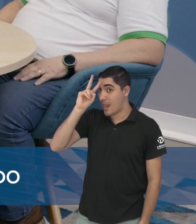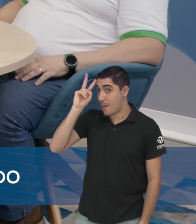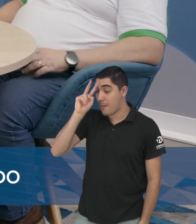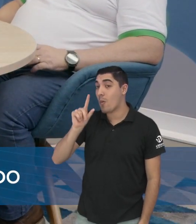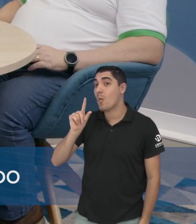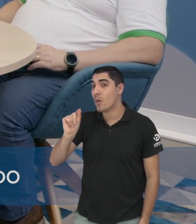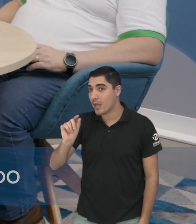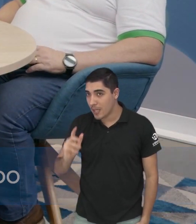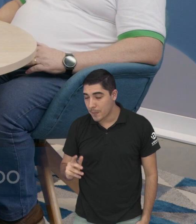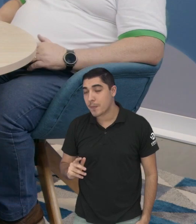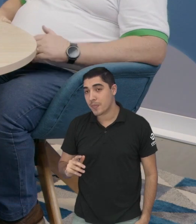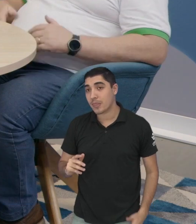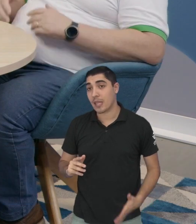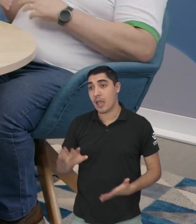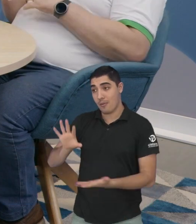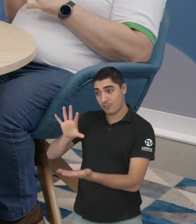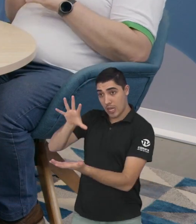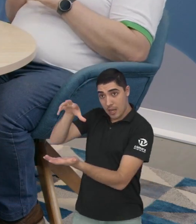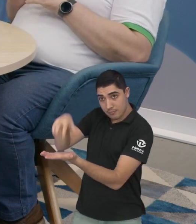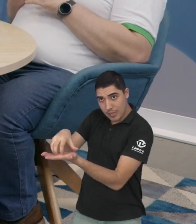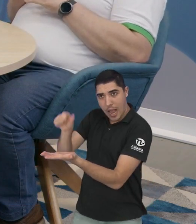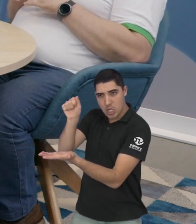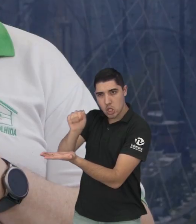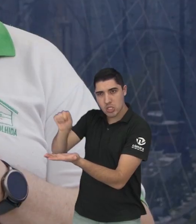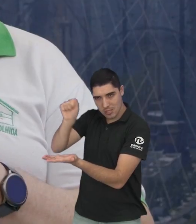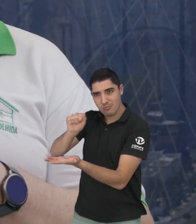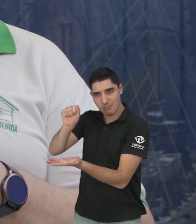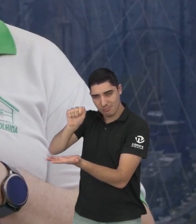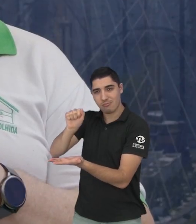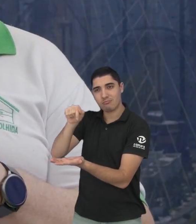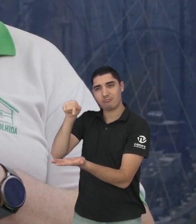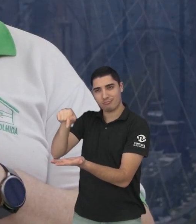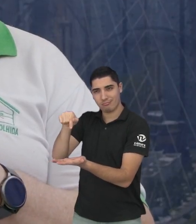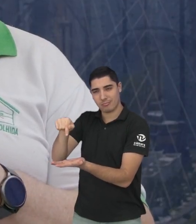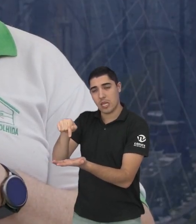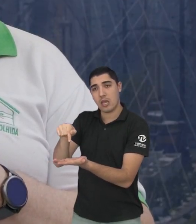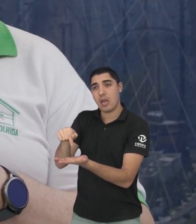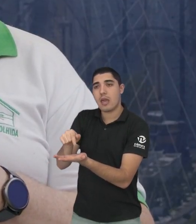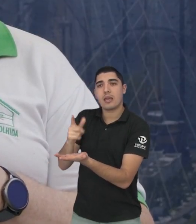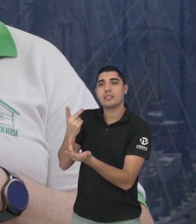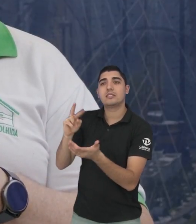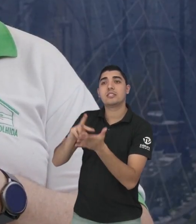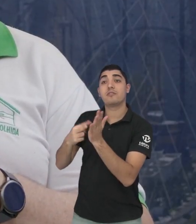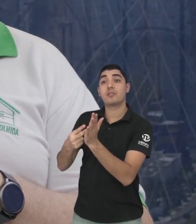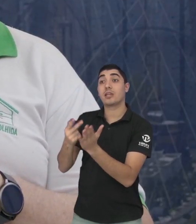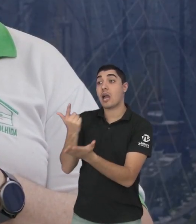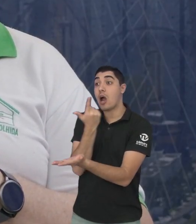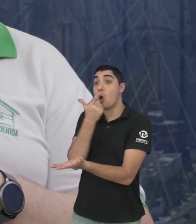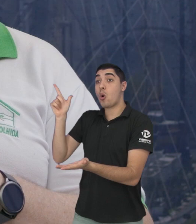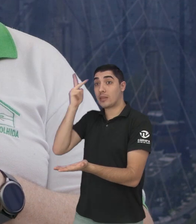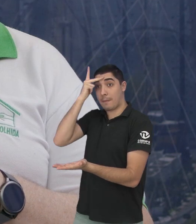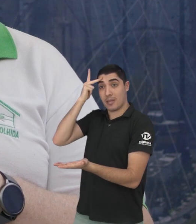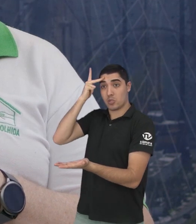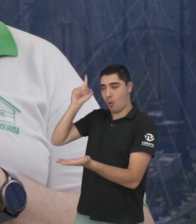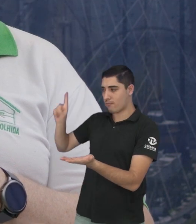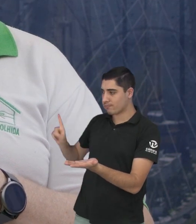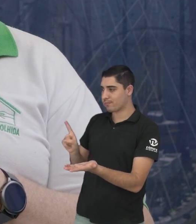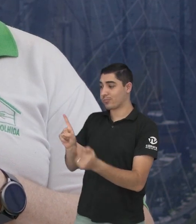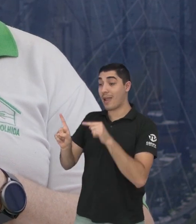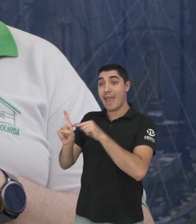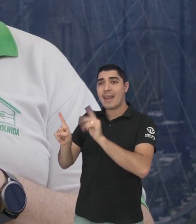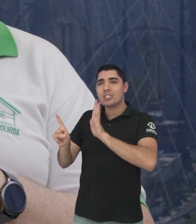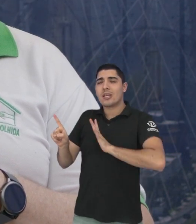Luciana, que uma entidade social, ela nasce de um sonho da pessoa